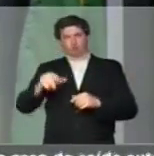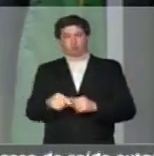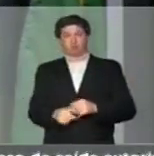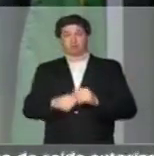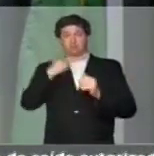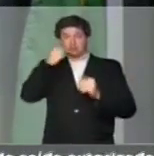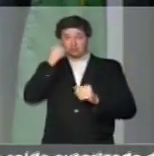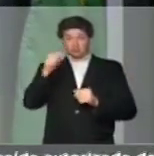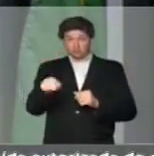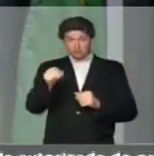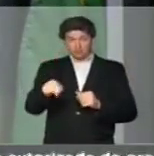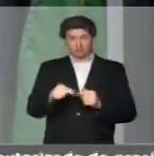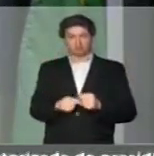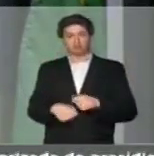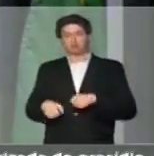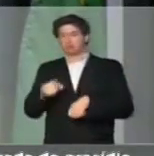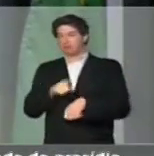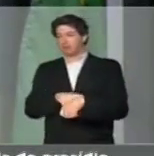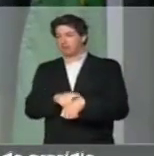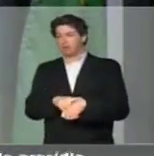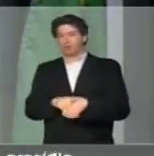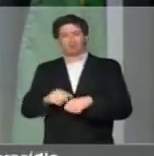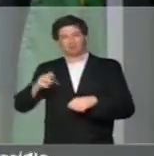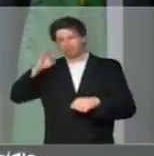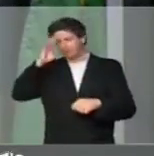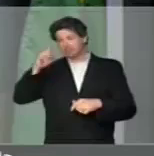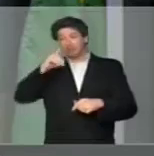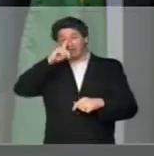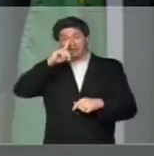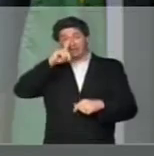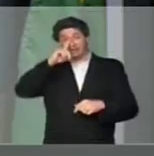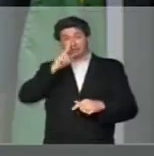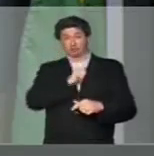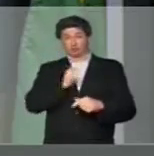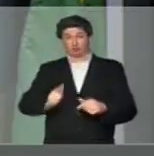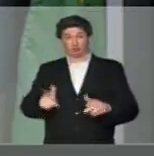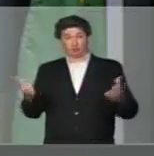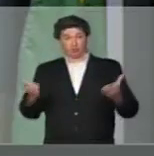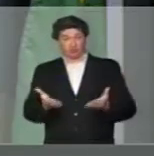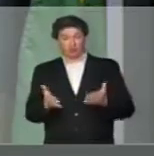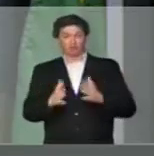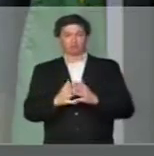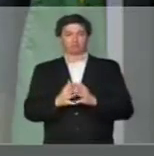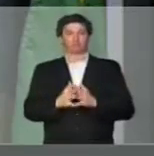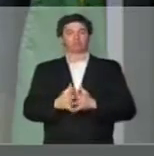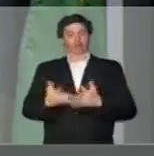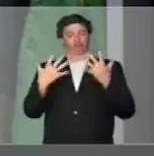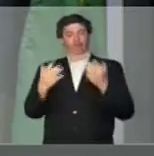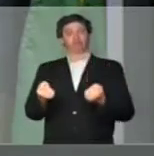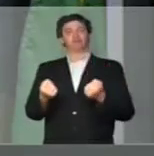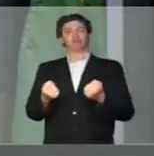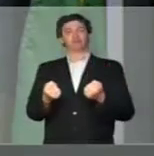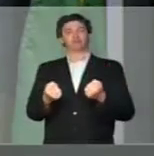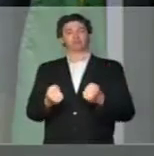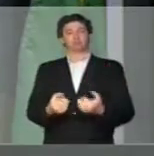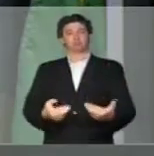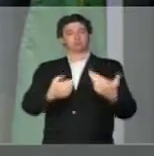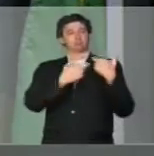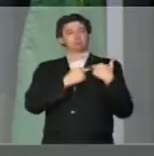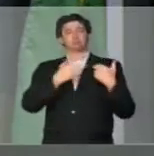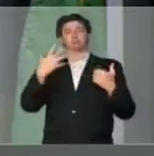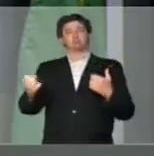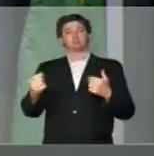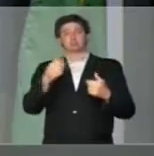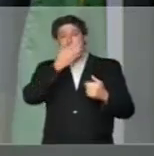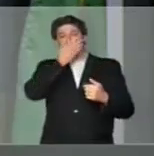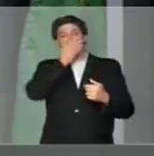senador que, no momento de maior crise política do atual governo, assume a